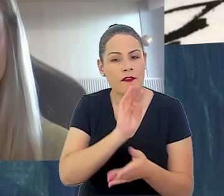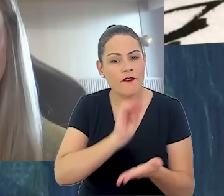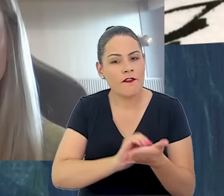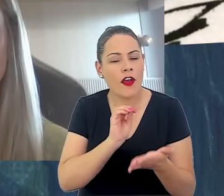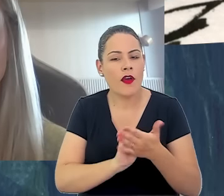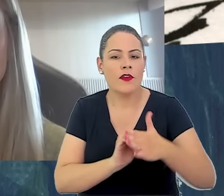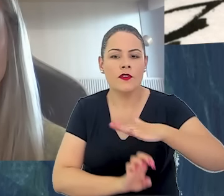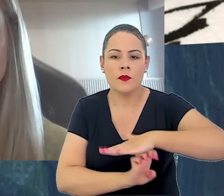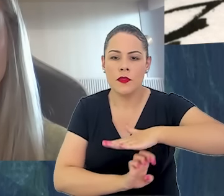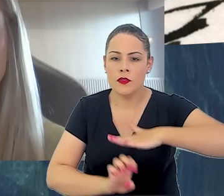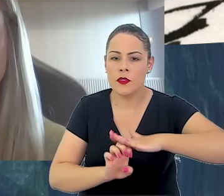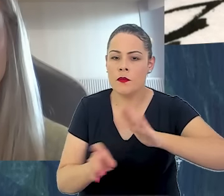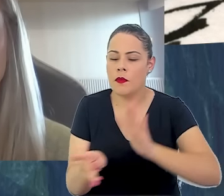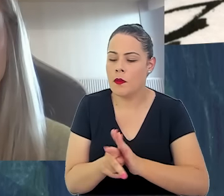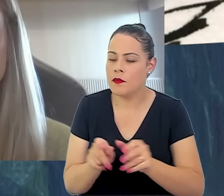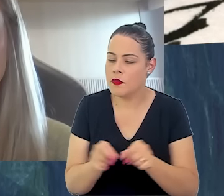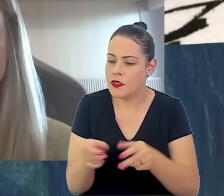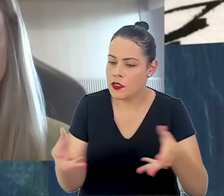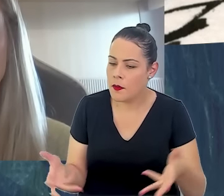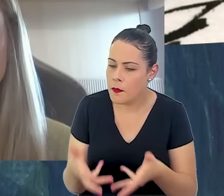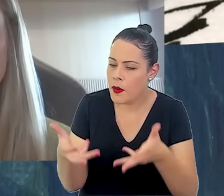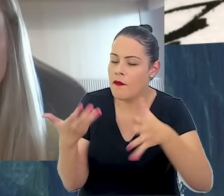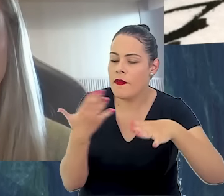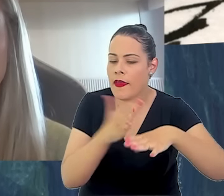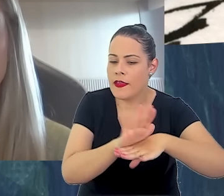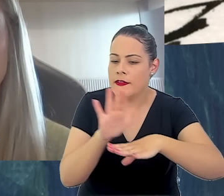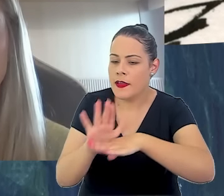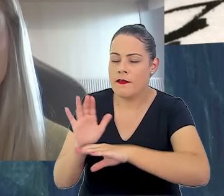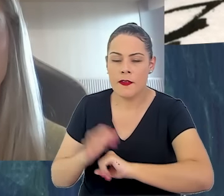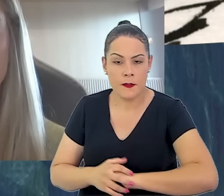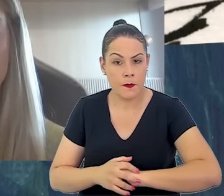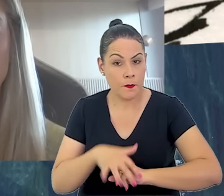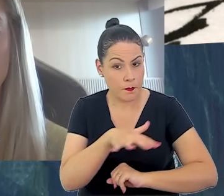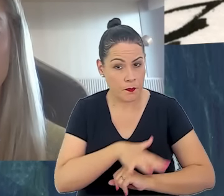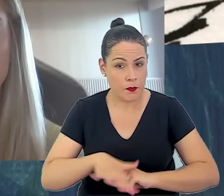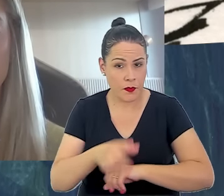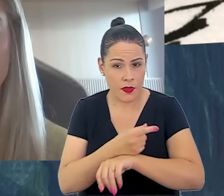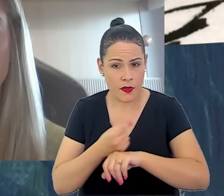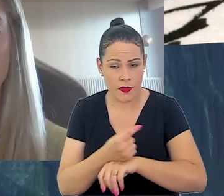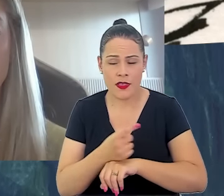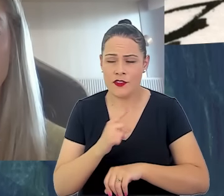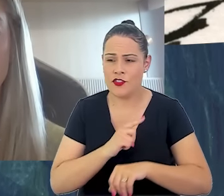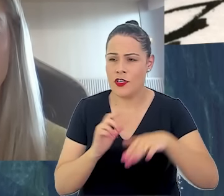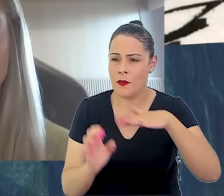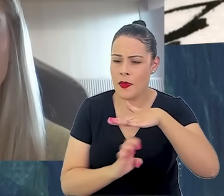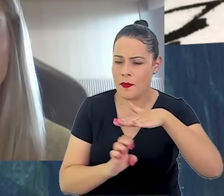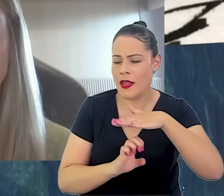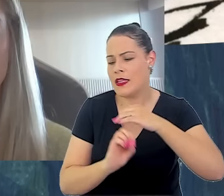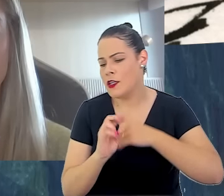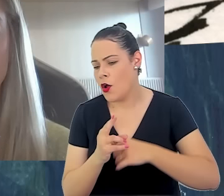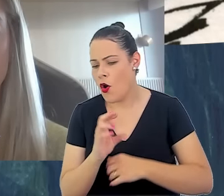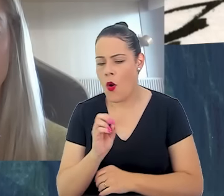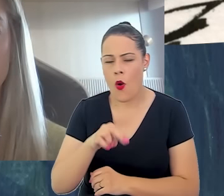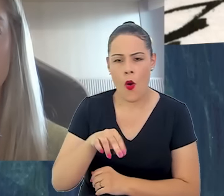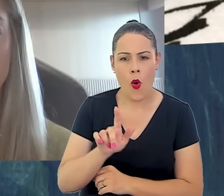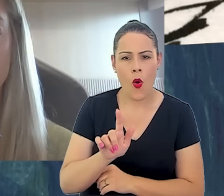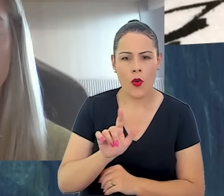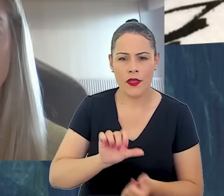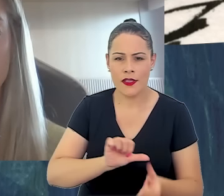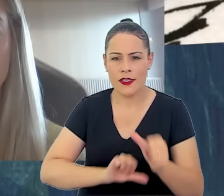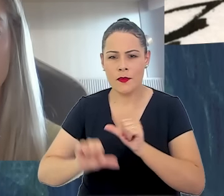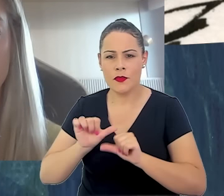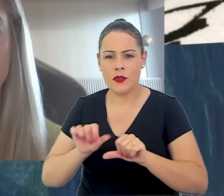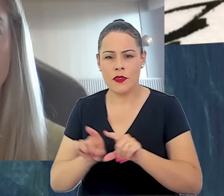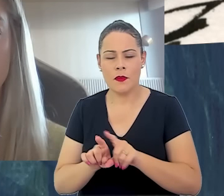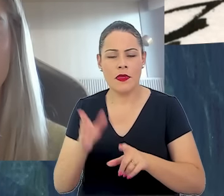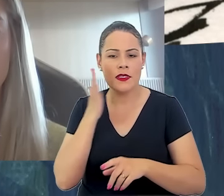que pudesse prover esse serviço. A gente entrou nesse mercado, tinha uma empresa, que não era bem uma empresa, era uma ONG que virou empresa,